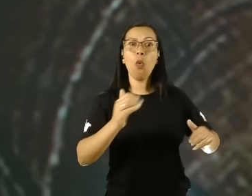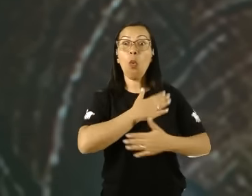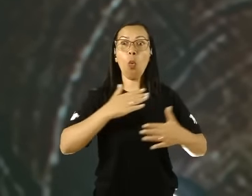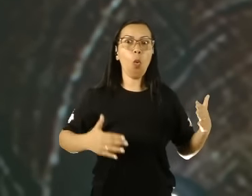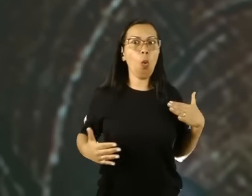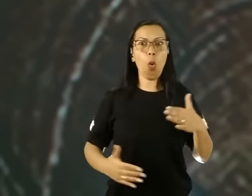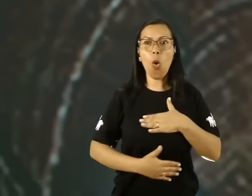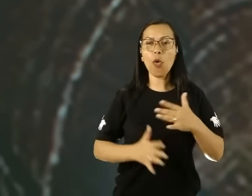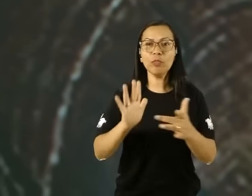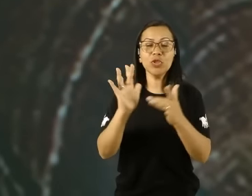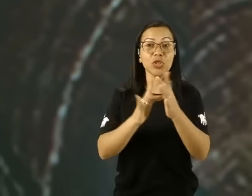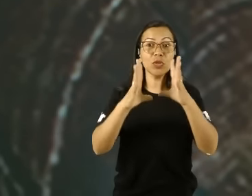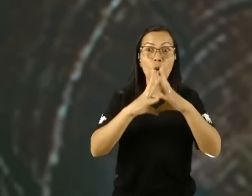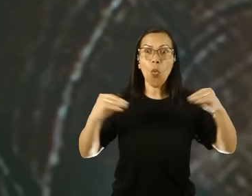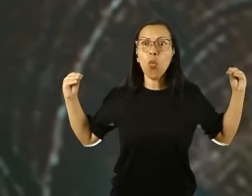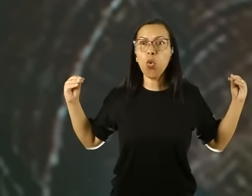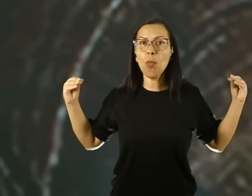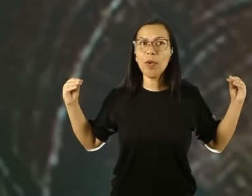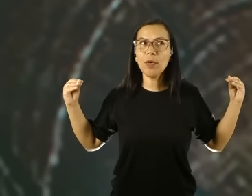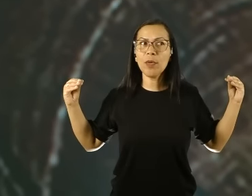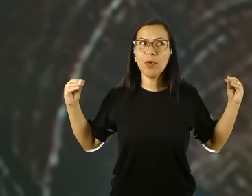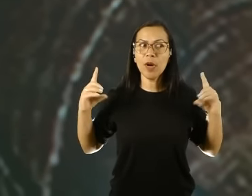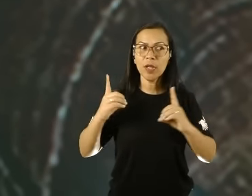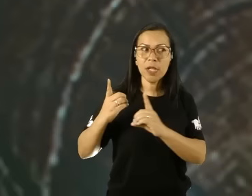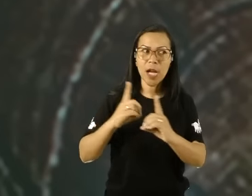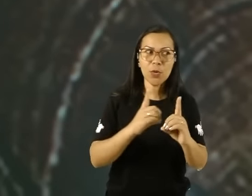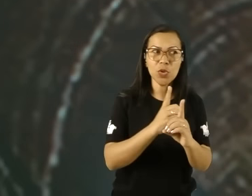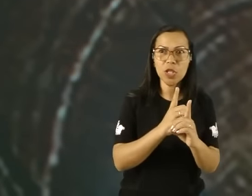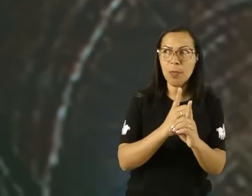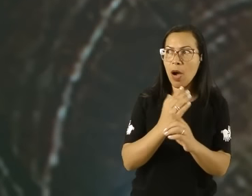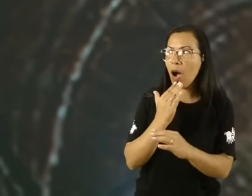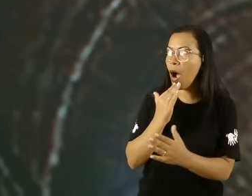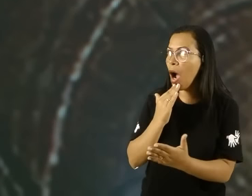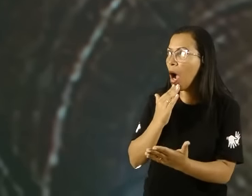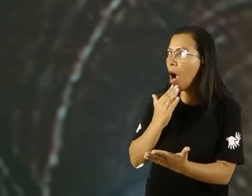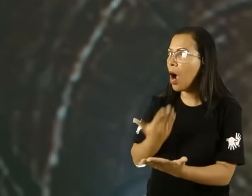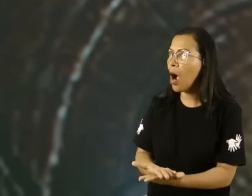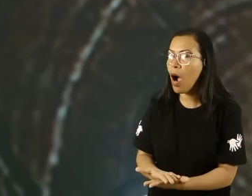chega uma fase na vida de Pedro e dos discípulos que é: